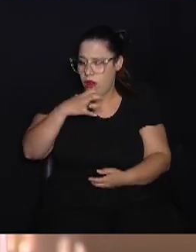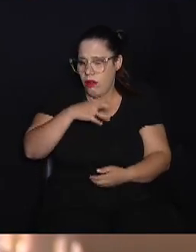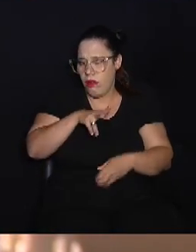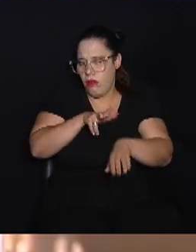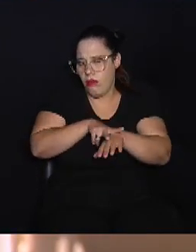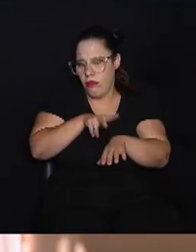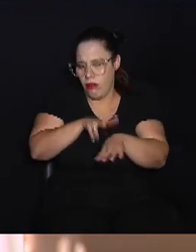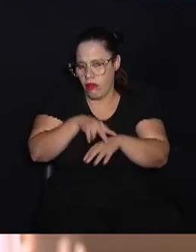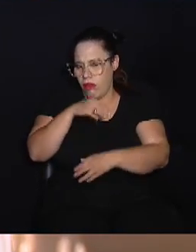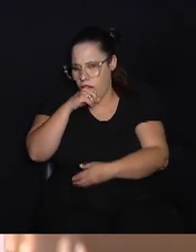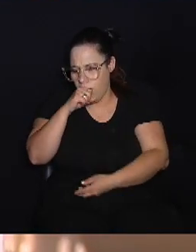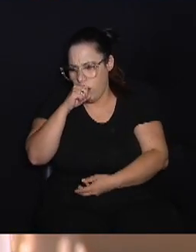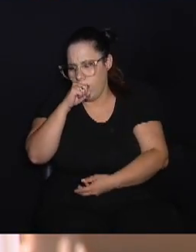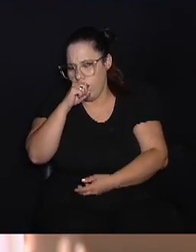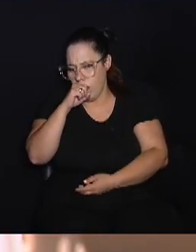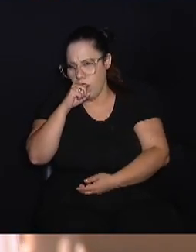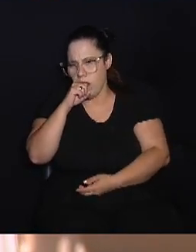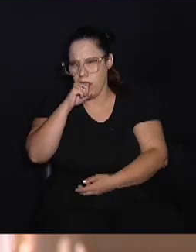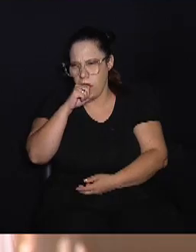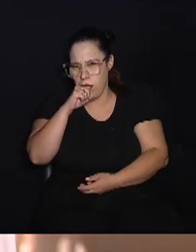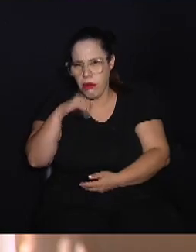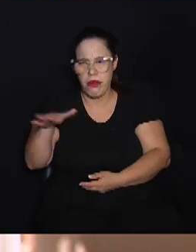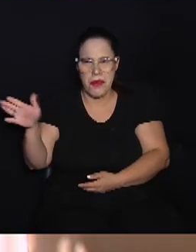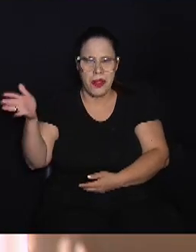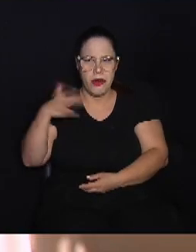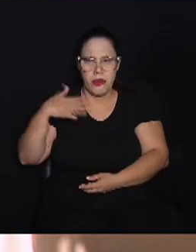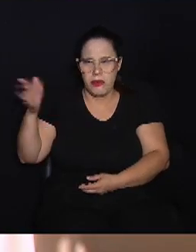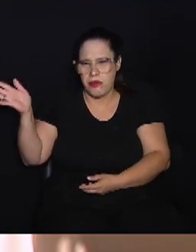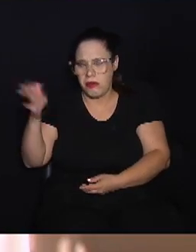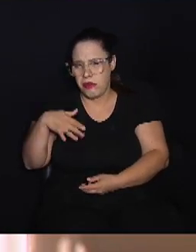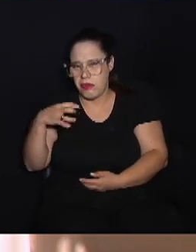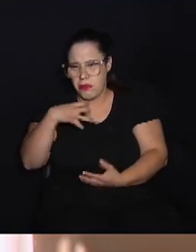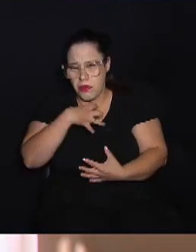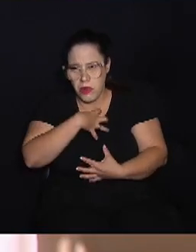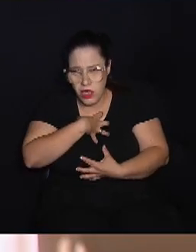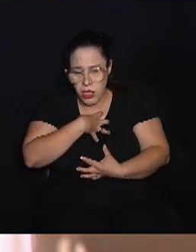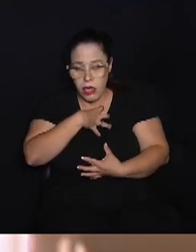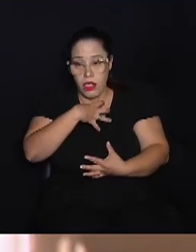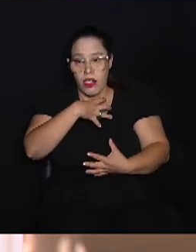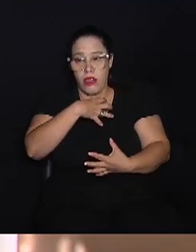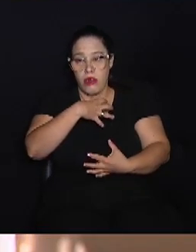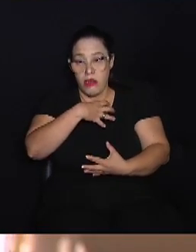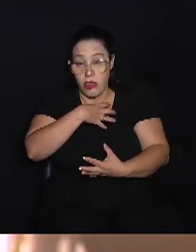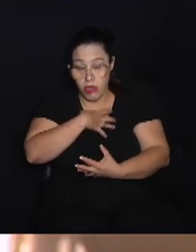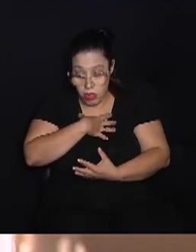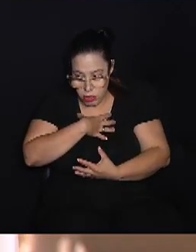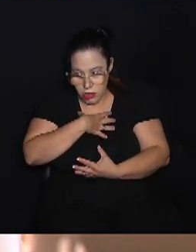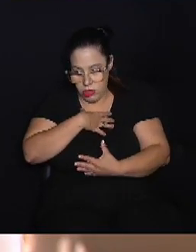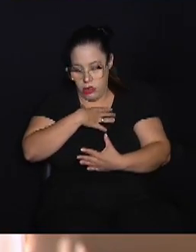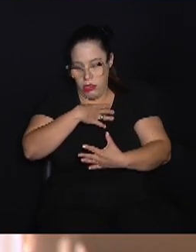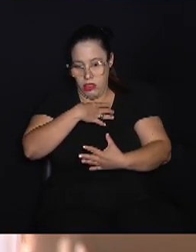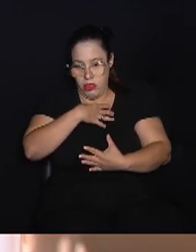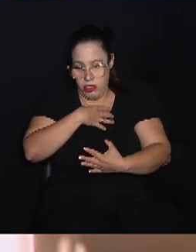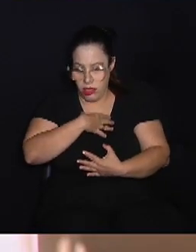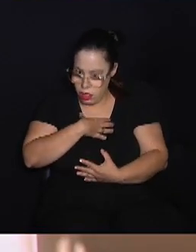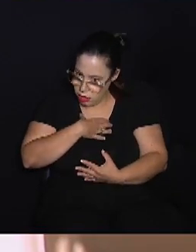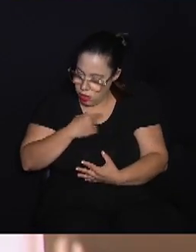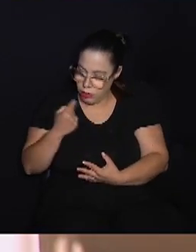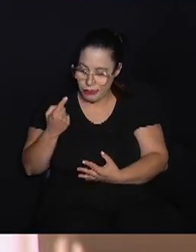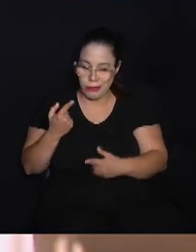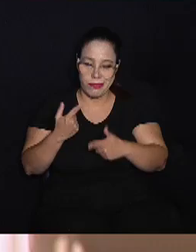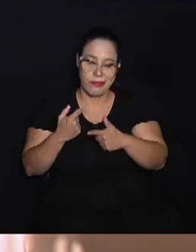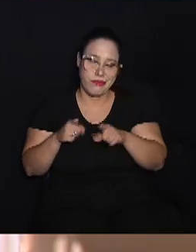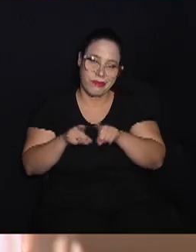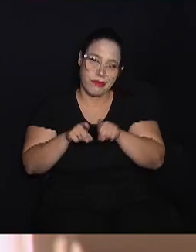tem algum quadro prévio, algum quadro respiratório, alguma doença pulmonar prévia, ela realmente exacerba esses quadros e também